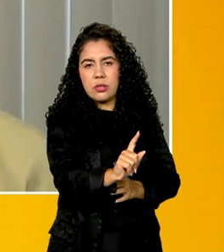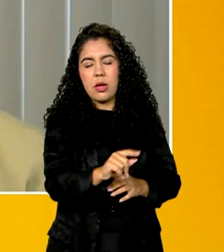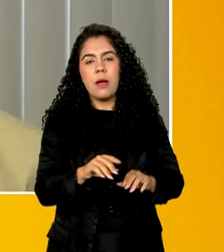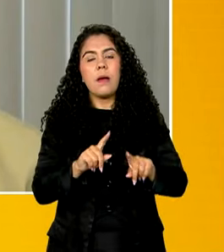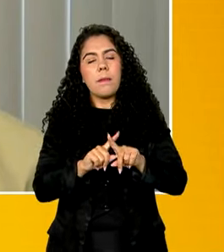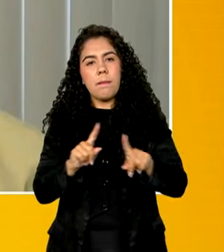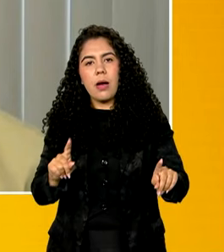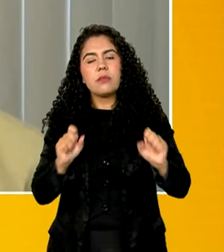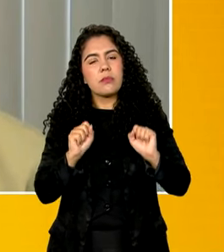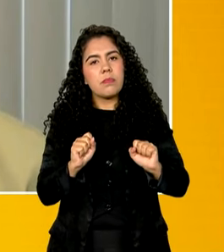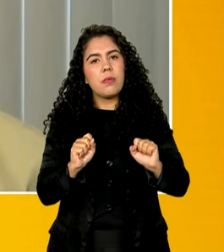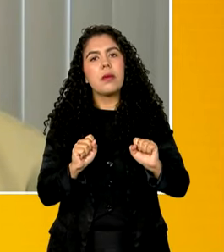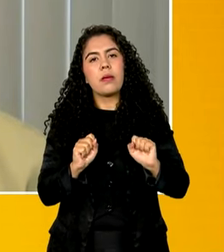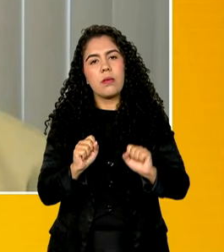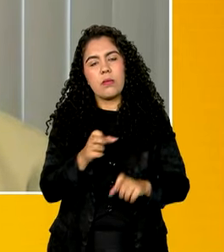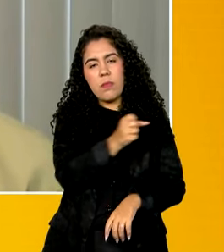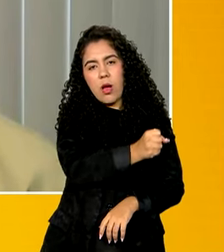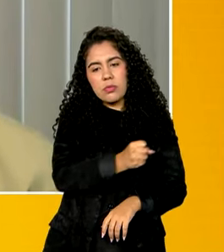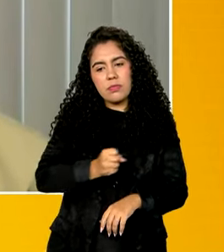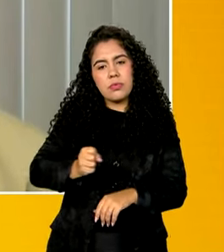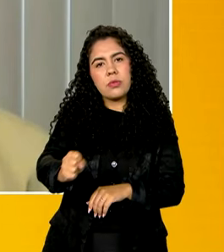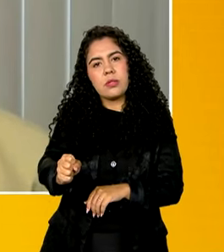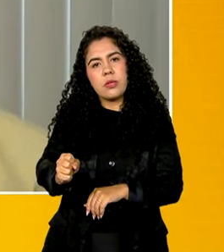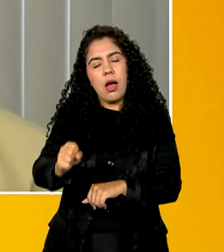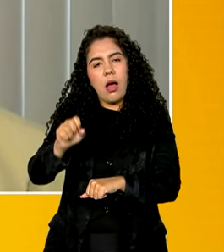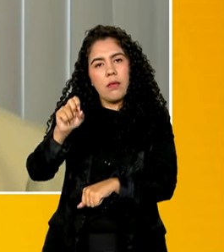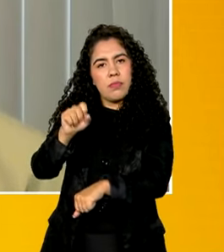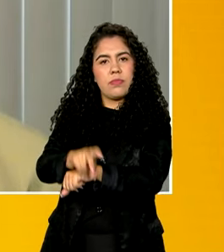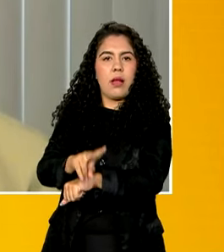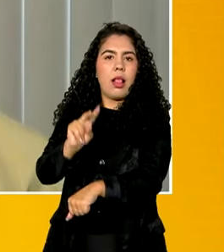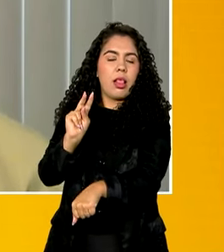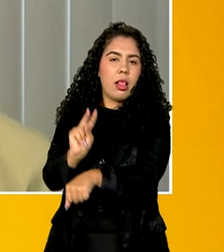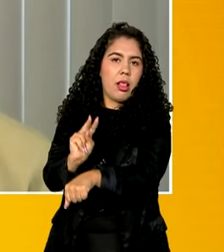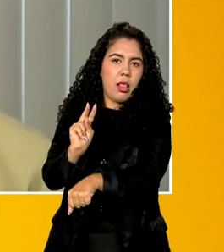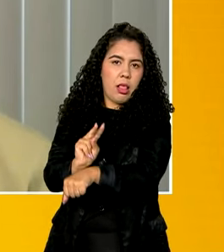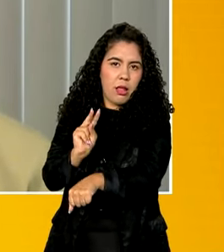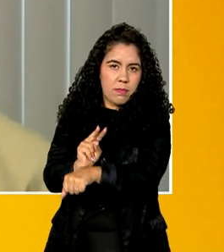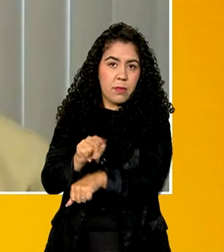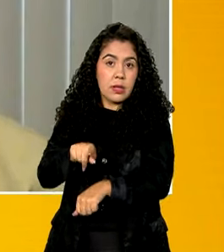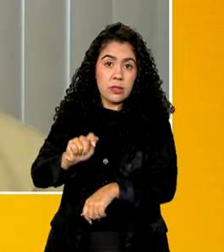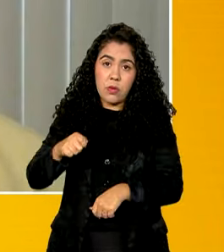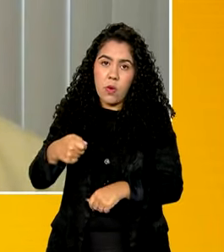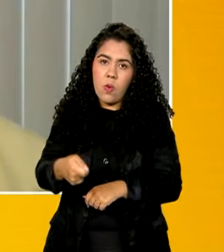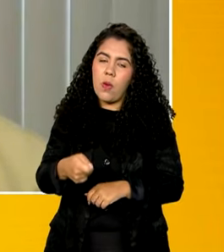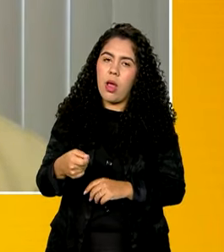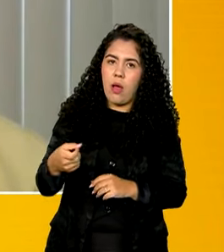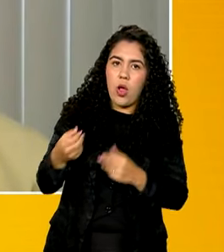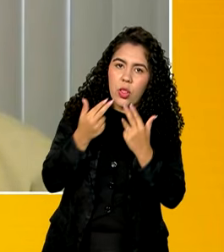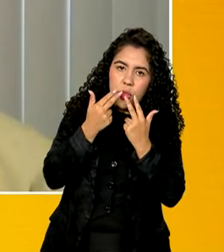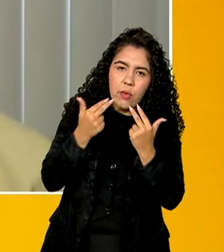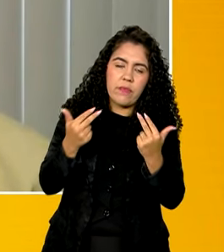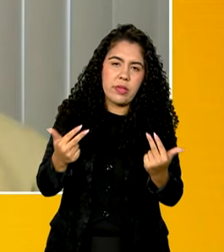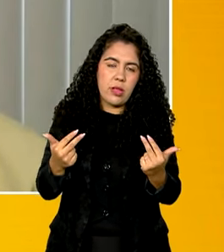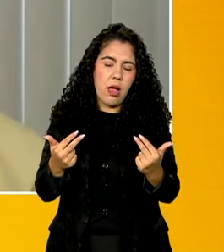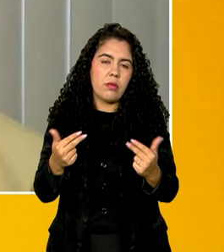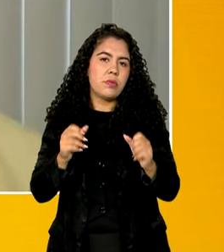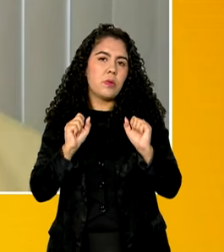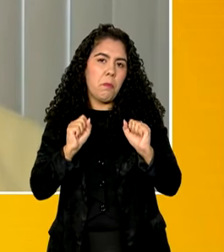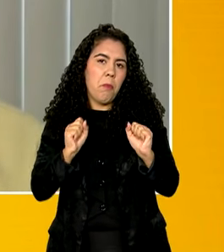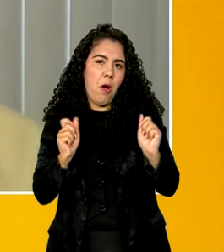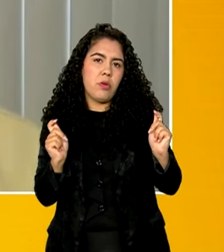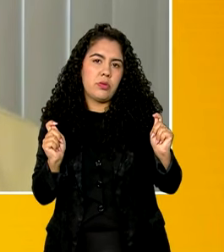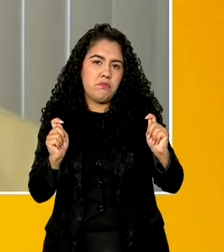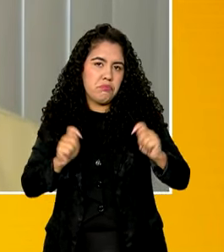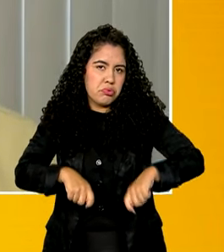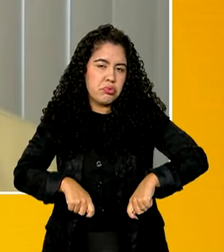ser chamados para vagas temporárias, tá? Que isso é uma inovação que a gente está trazendo também. Então, tem essa possibilidade de que os